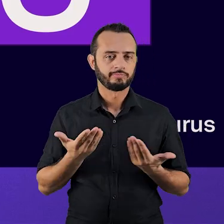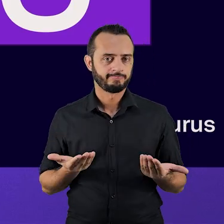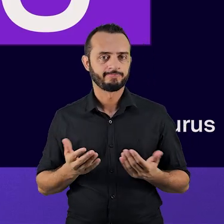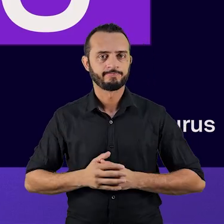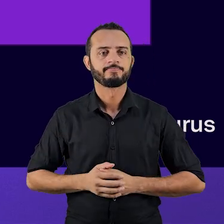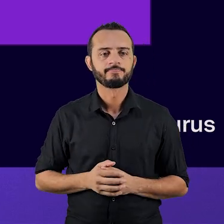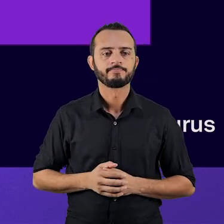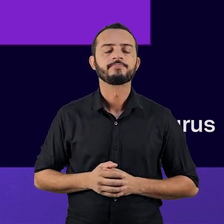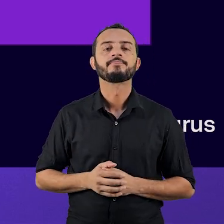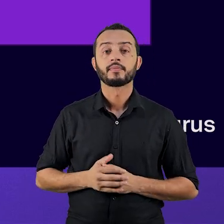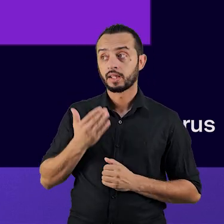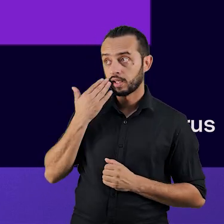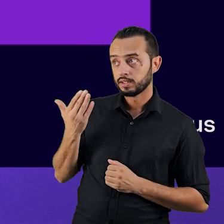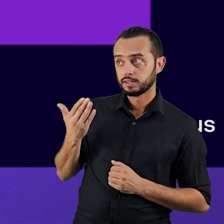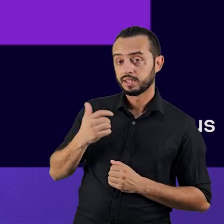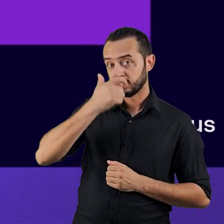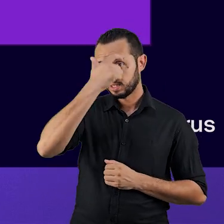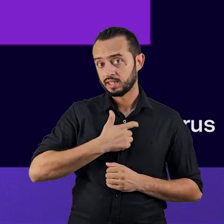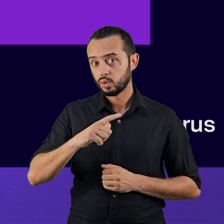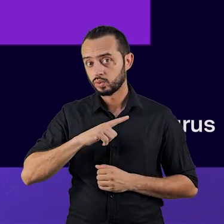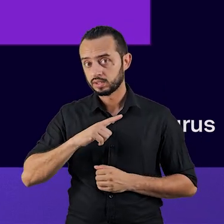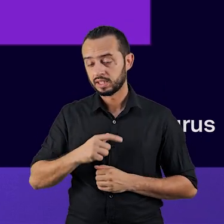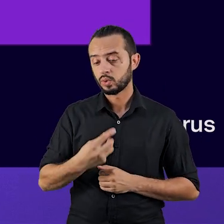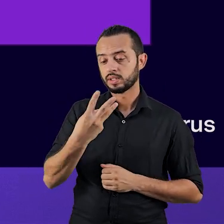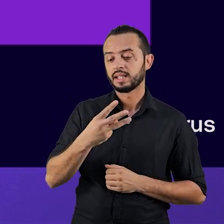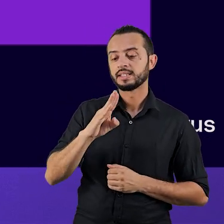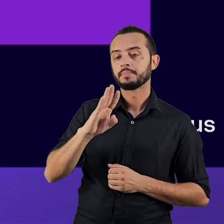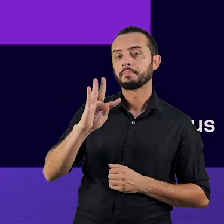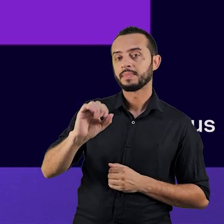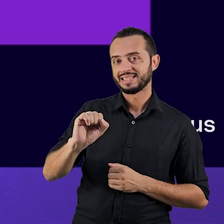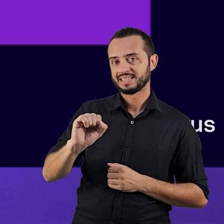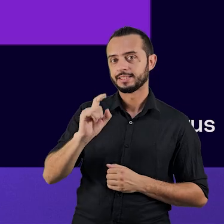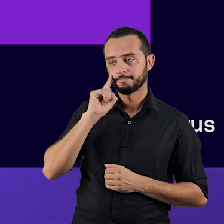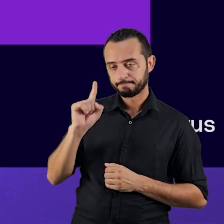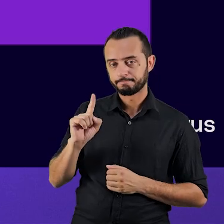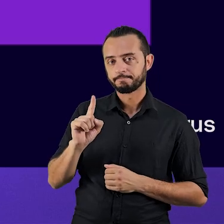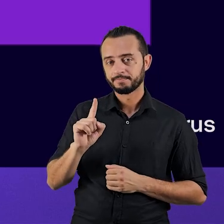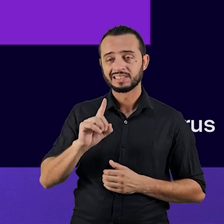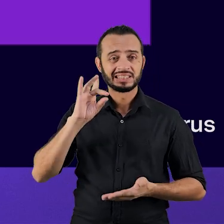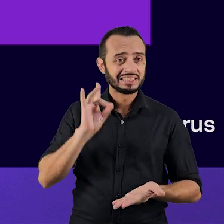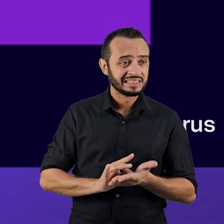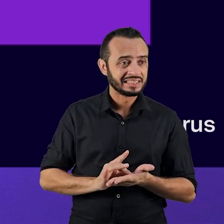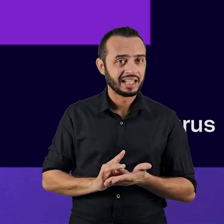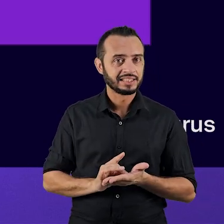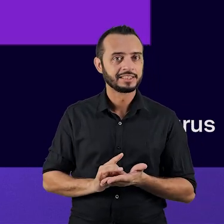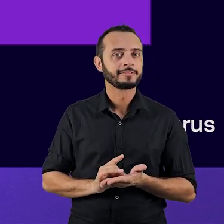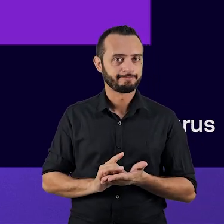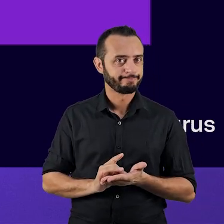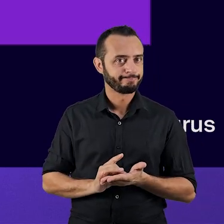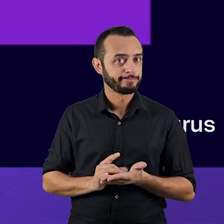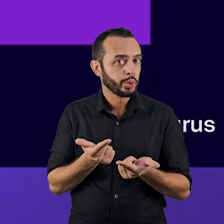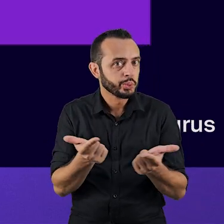incerteza da informação. E aqui, eu tenho 3 bits de entropia, 3 bits de incerteza da